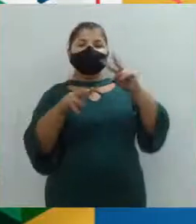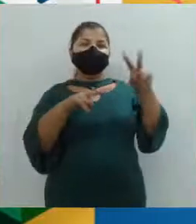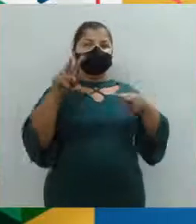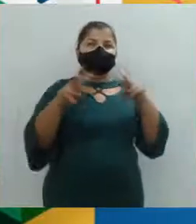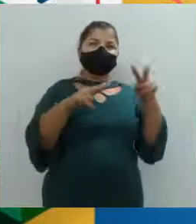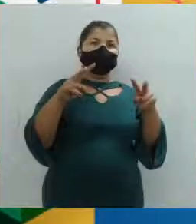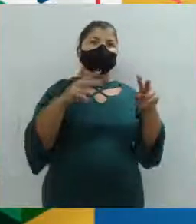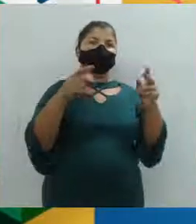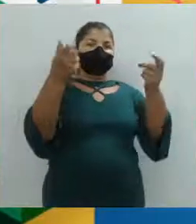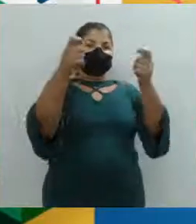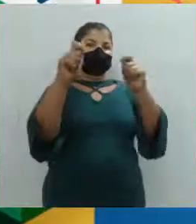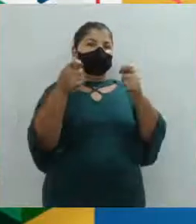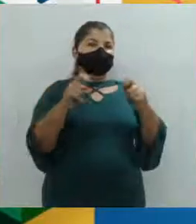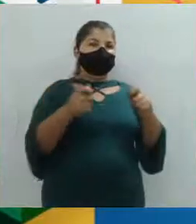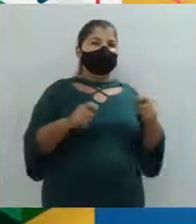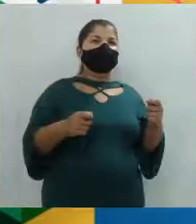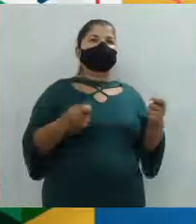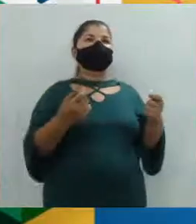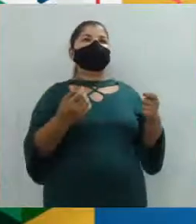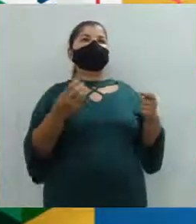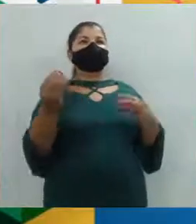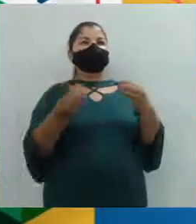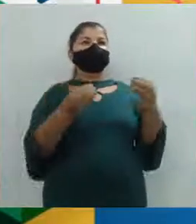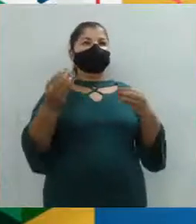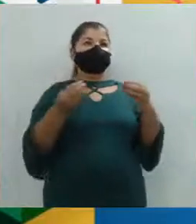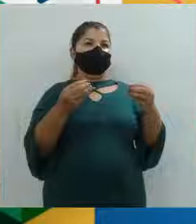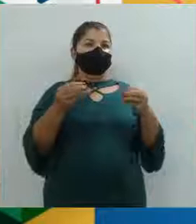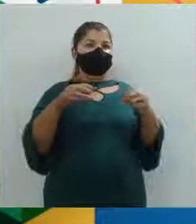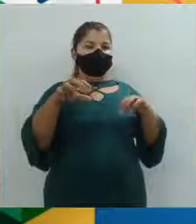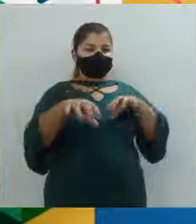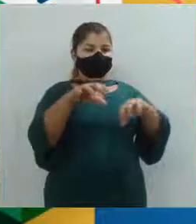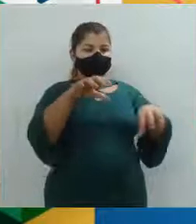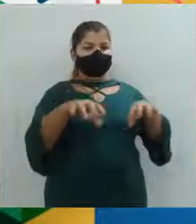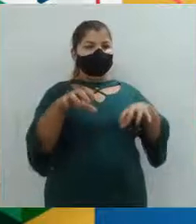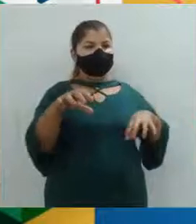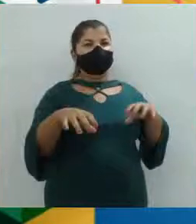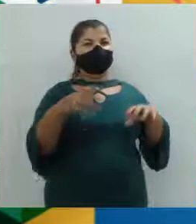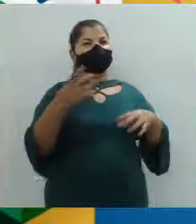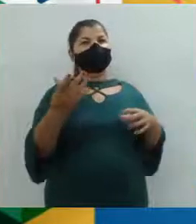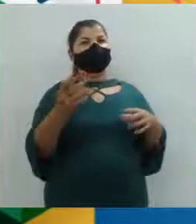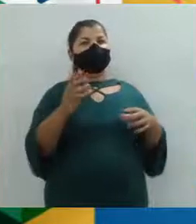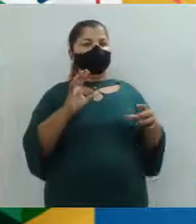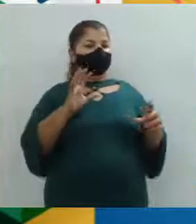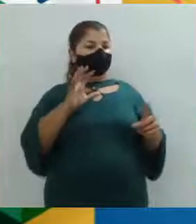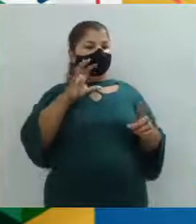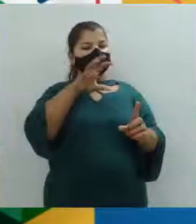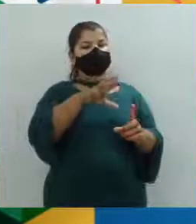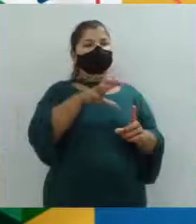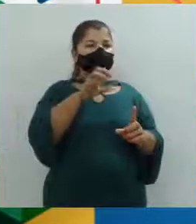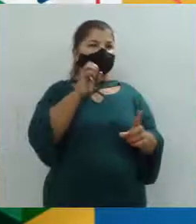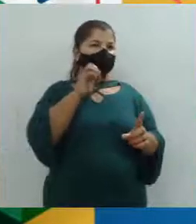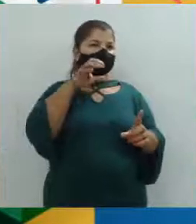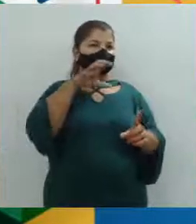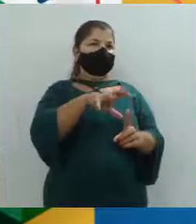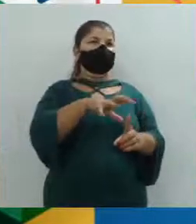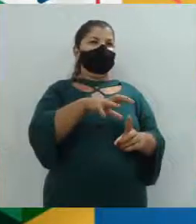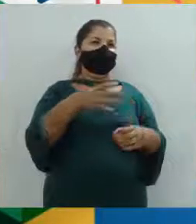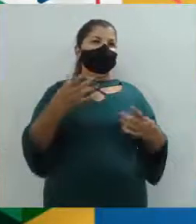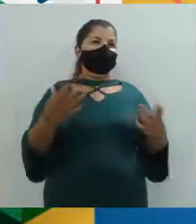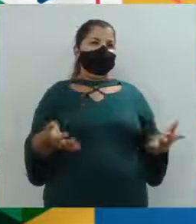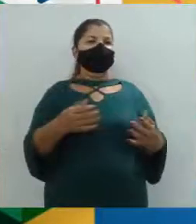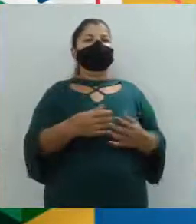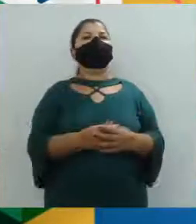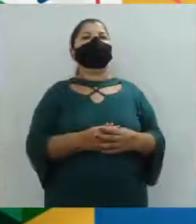criando imagens através da caracterização de objetos banais com um foco de luz sobre eles. Então, como a gente está vendo essa imagem,